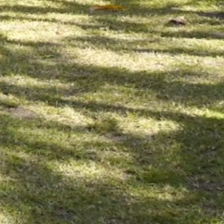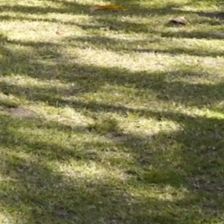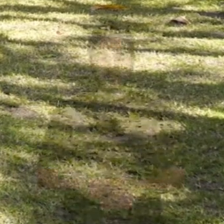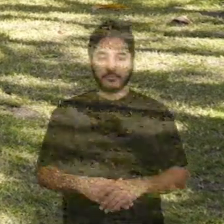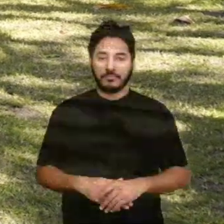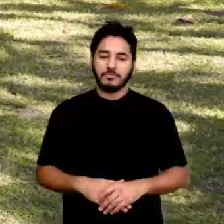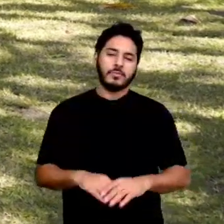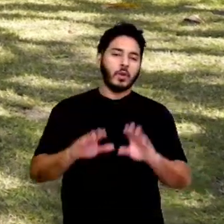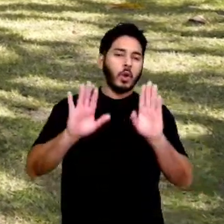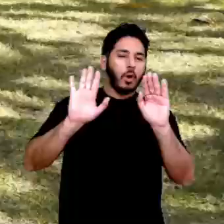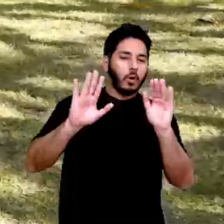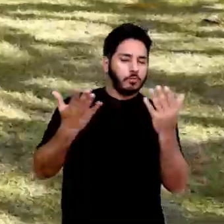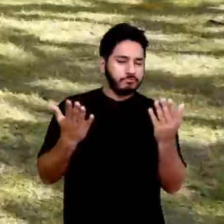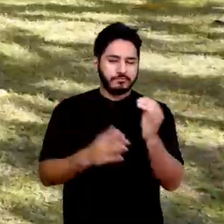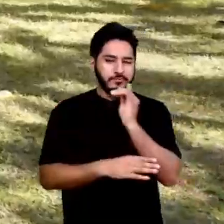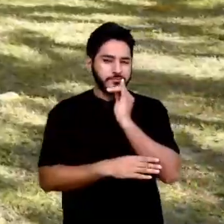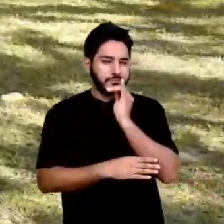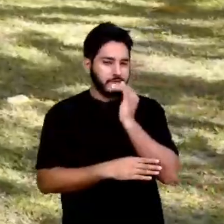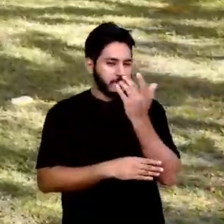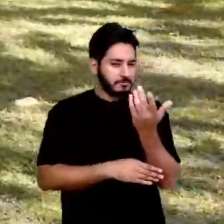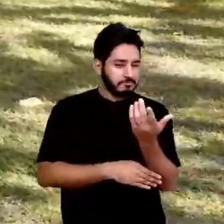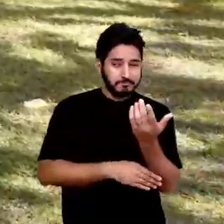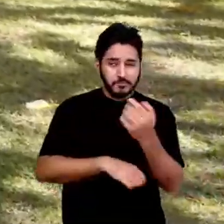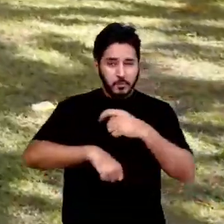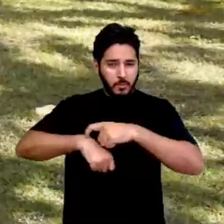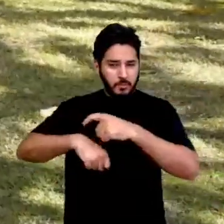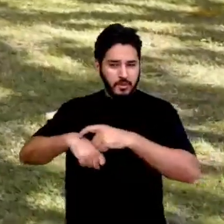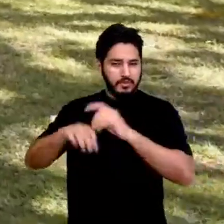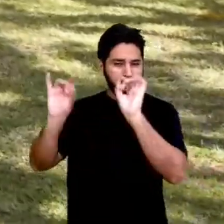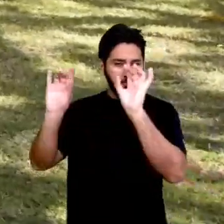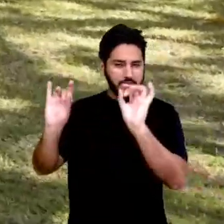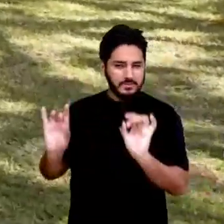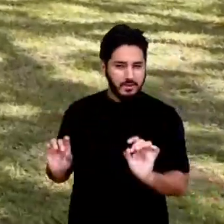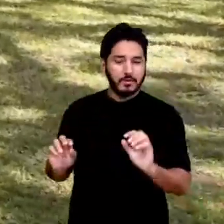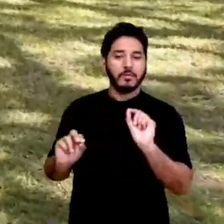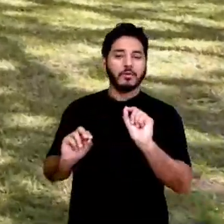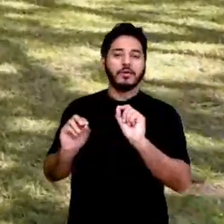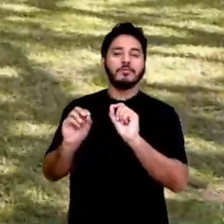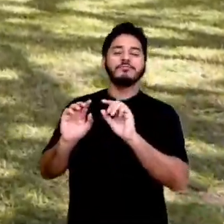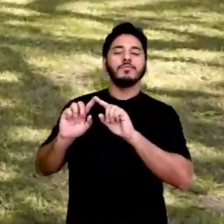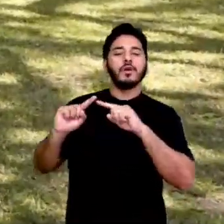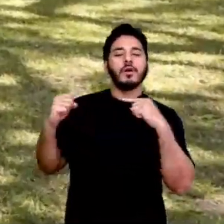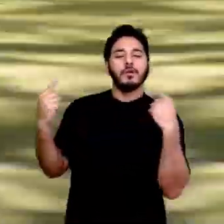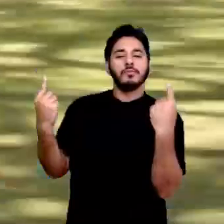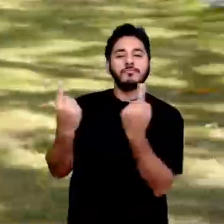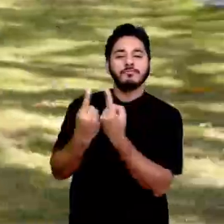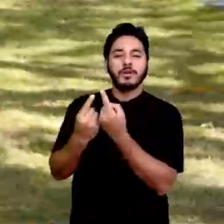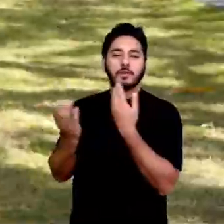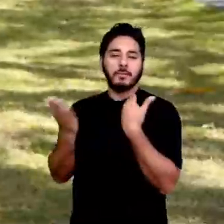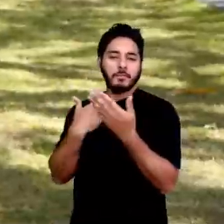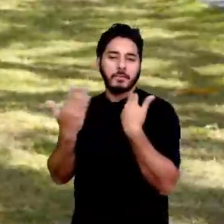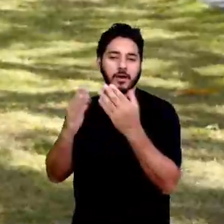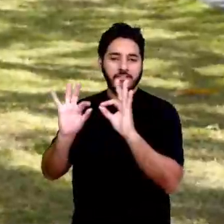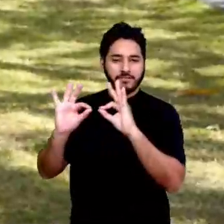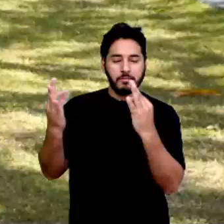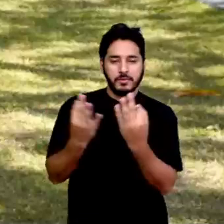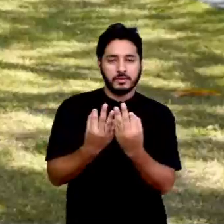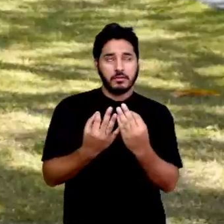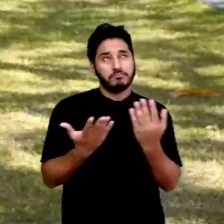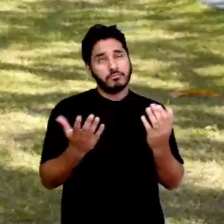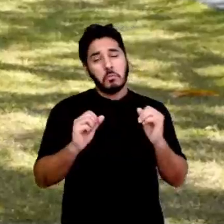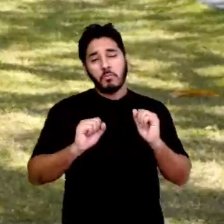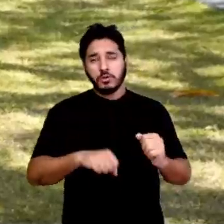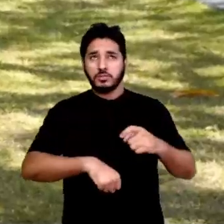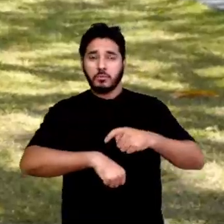Que tal reservar um momento especial para um círculo de conversas em família? Pode ser durante uma